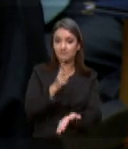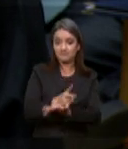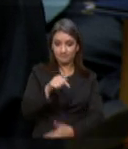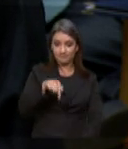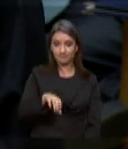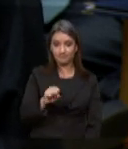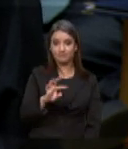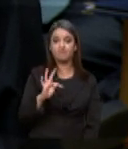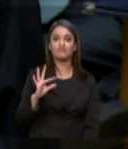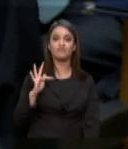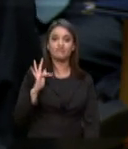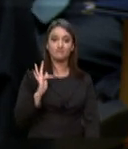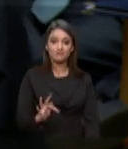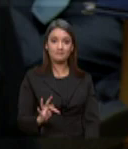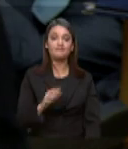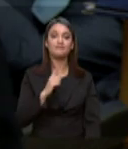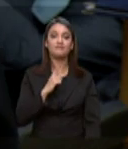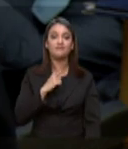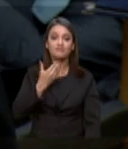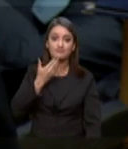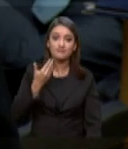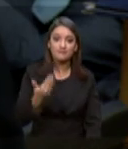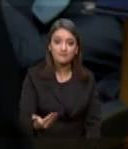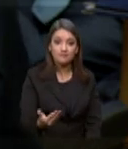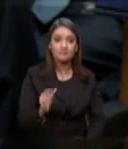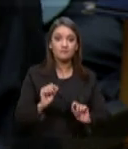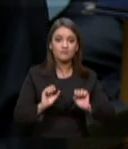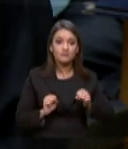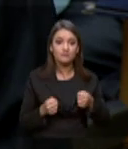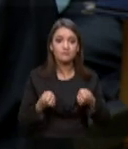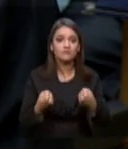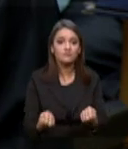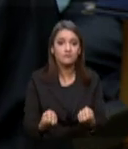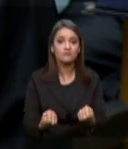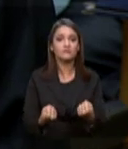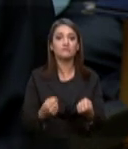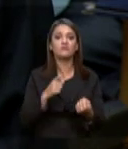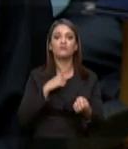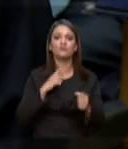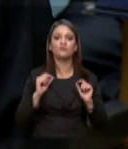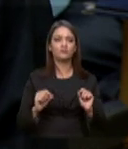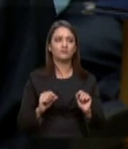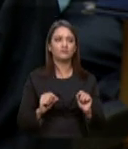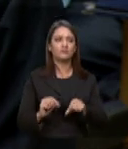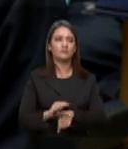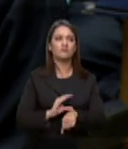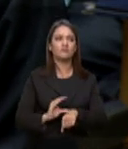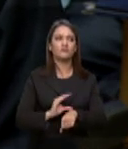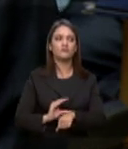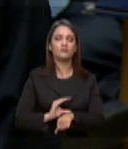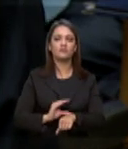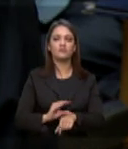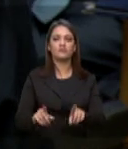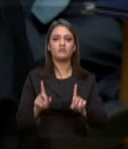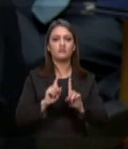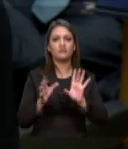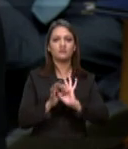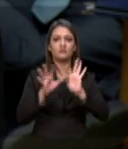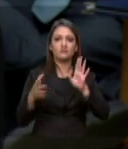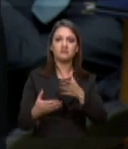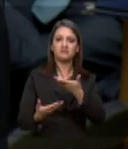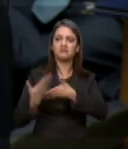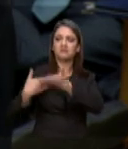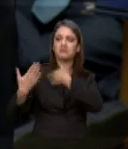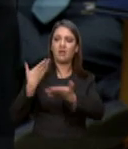Corte Constitucional para invocar a força normativa da Constituição e não permitir retrocessos